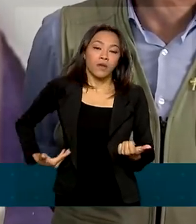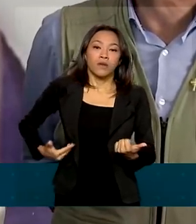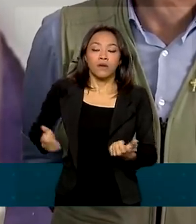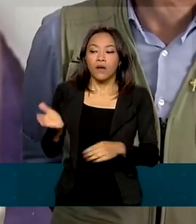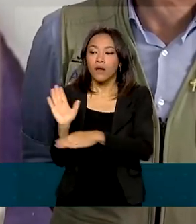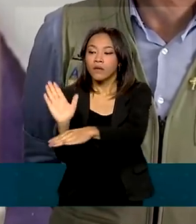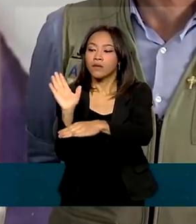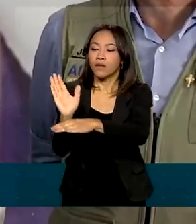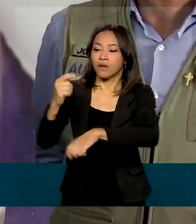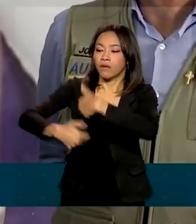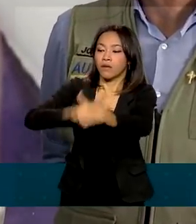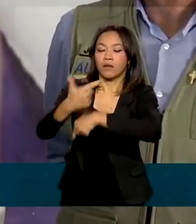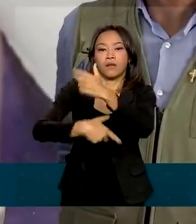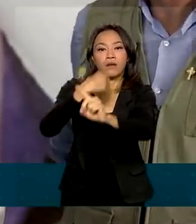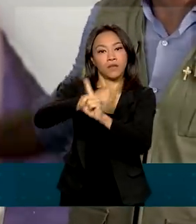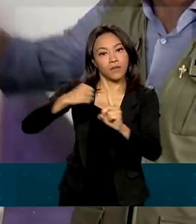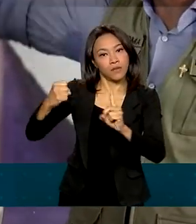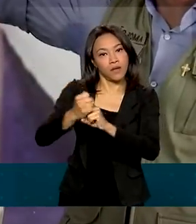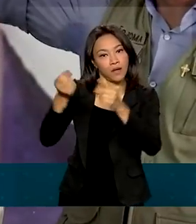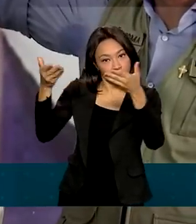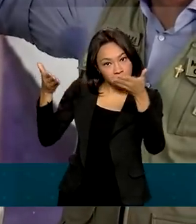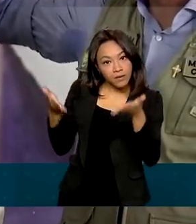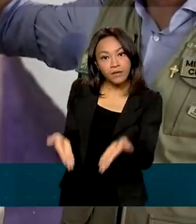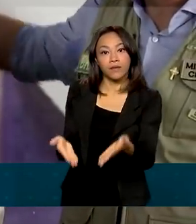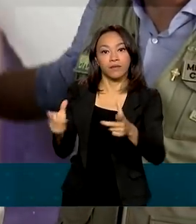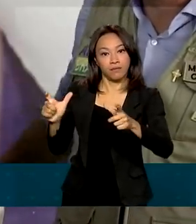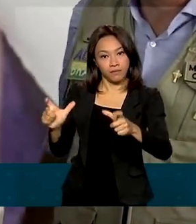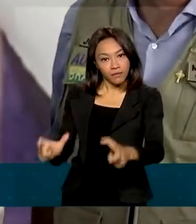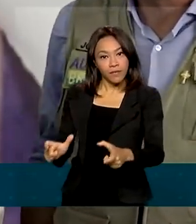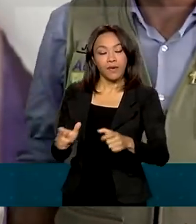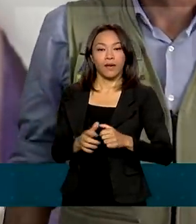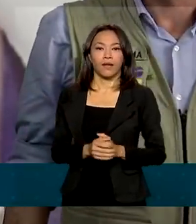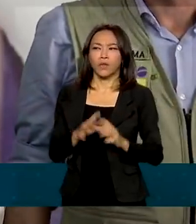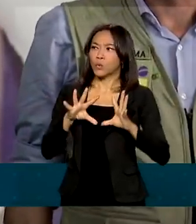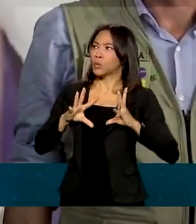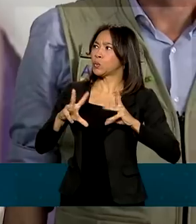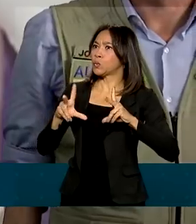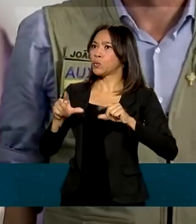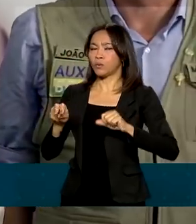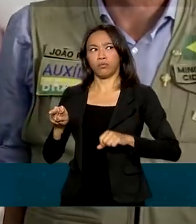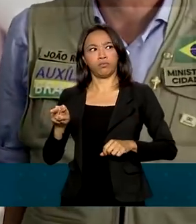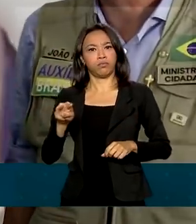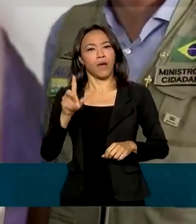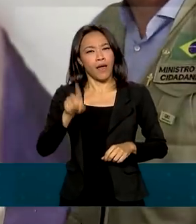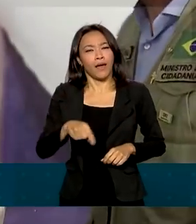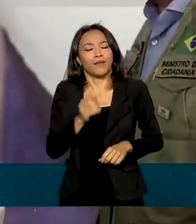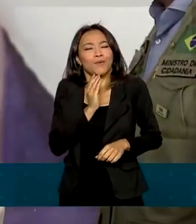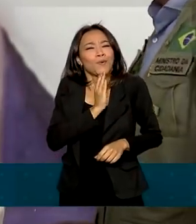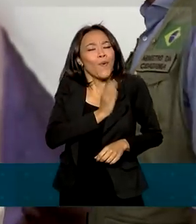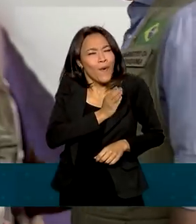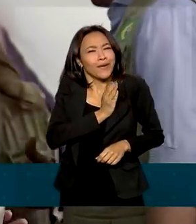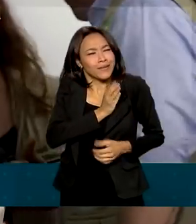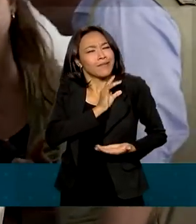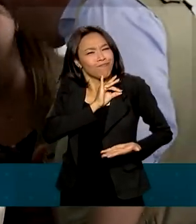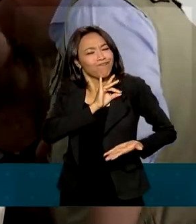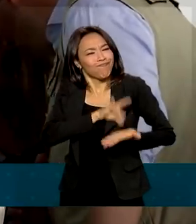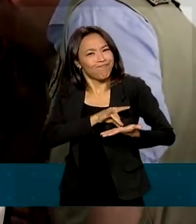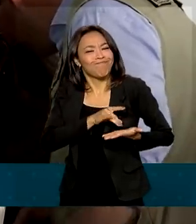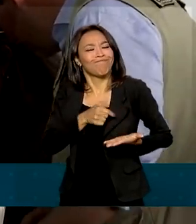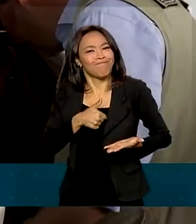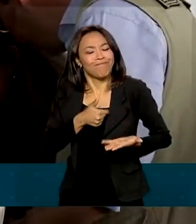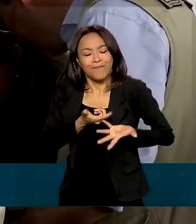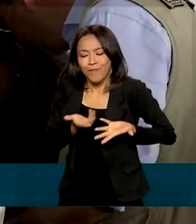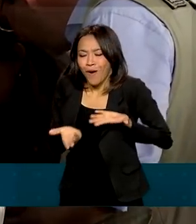as obras sociais Irmã Dulce, onde quase tudo aqui vem do coração. E o lema,